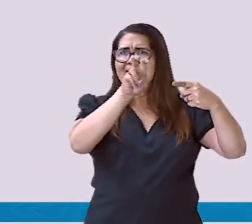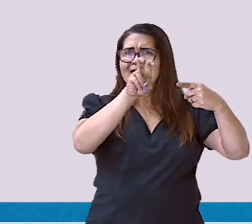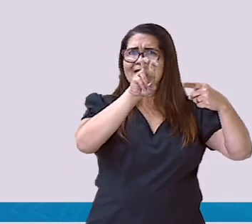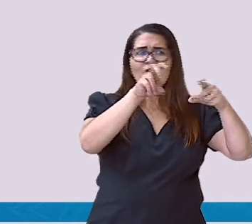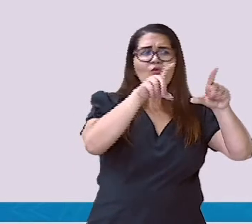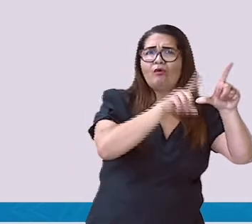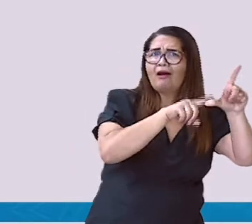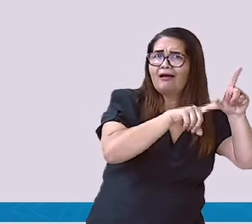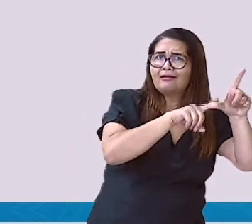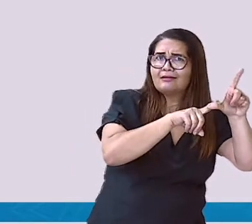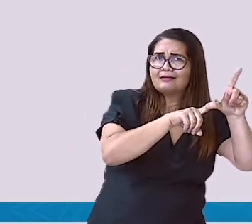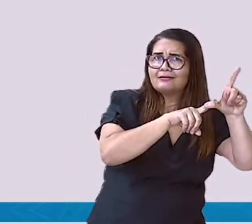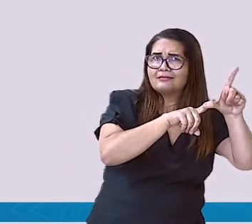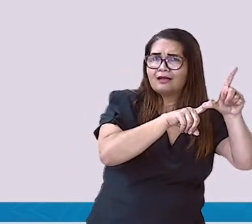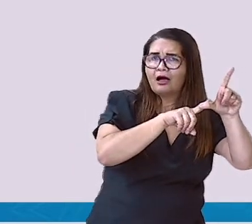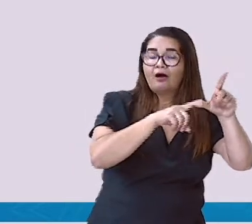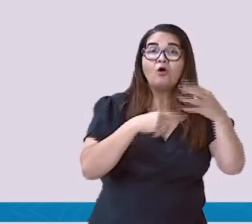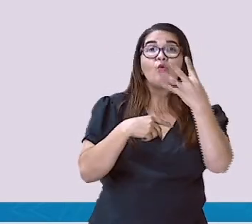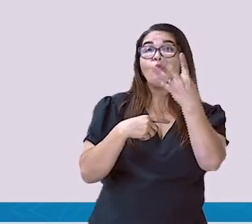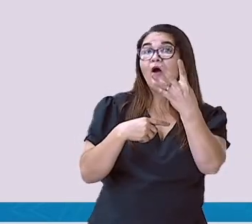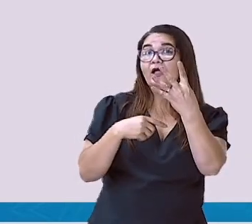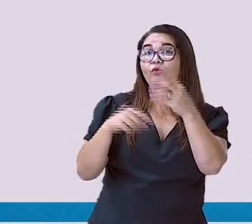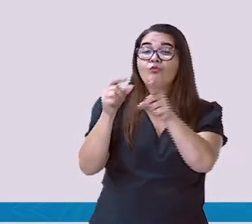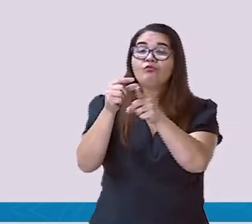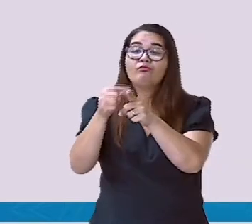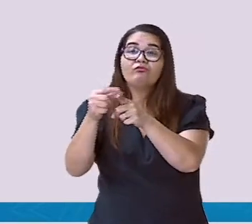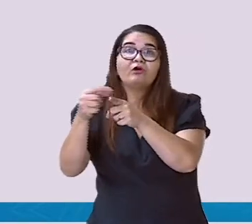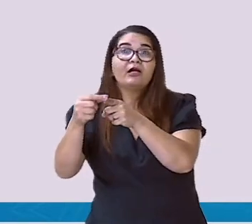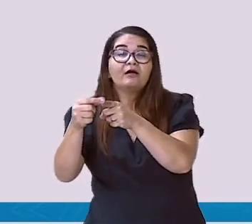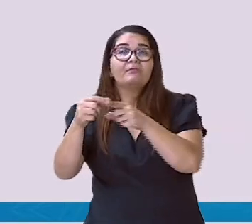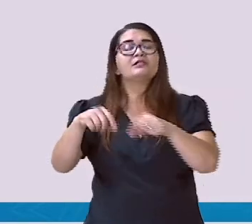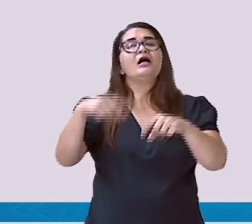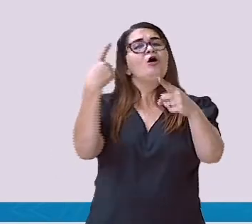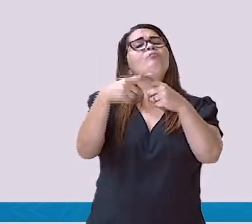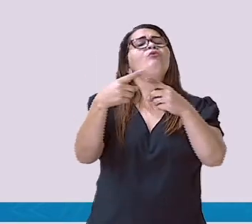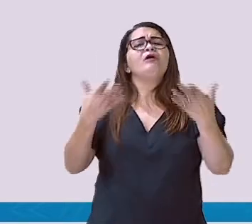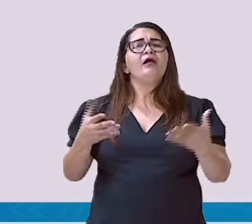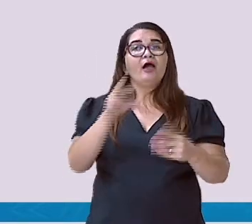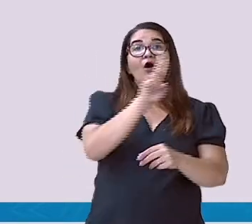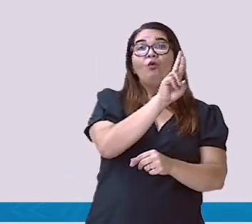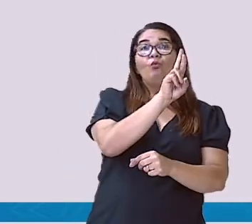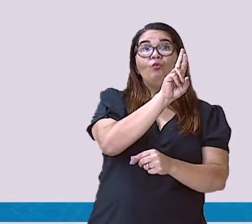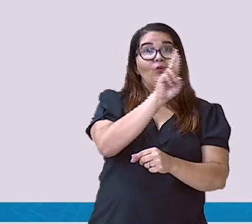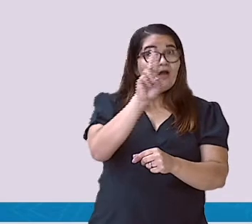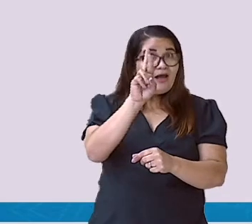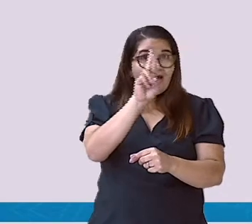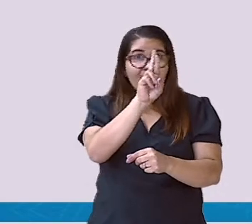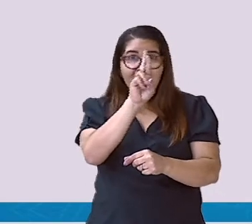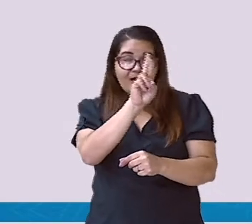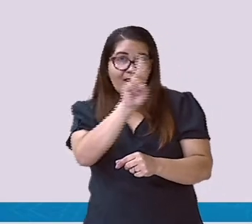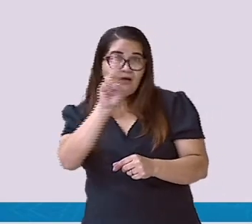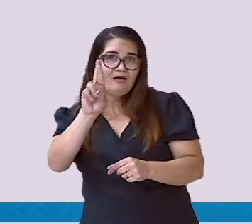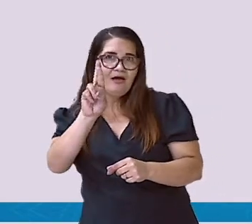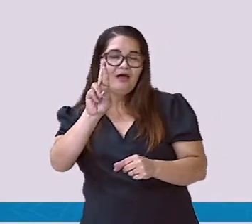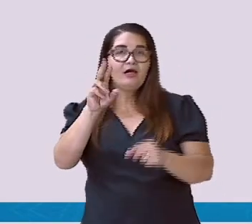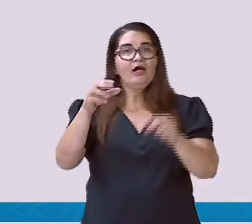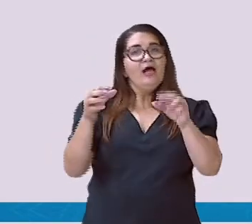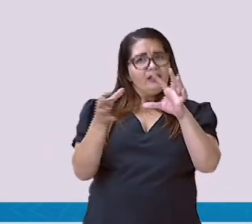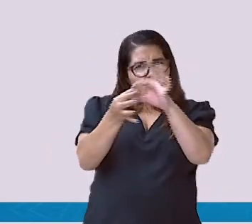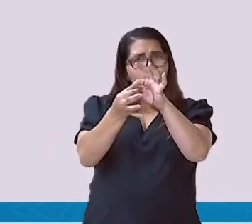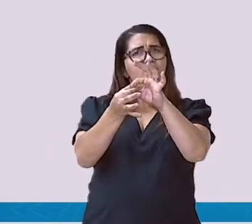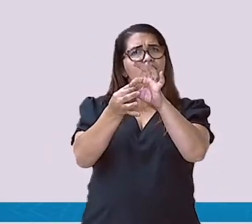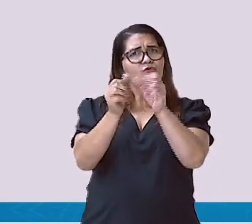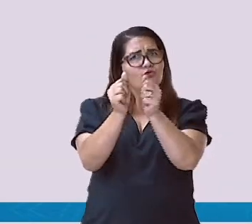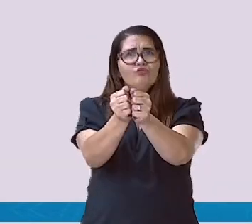4 fonemas, porque o RR eu pronuncio basicamente junto, ok?